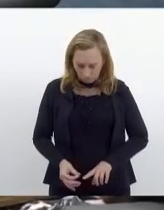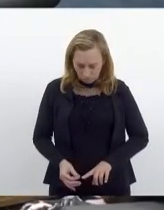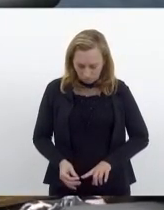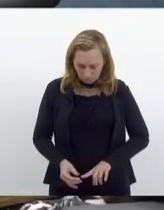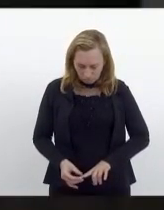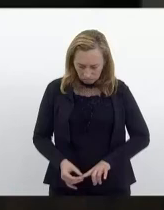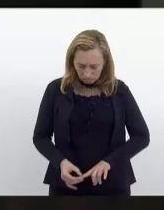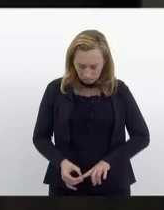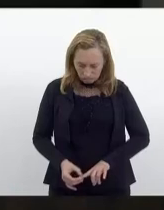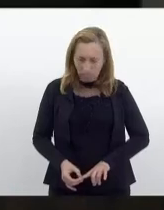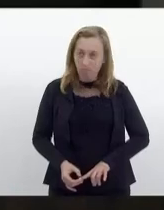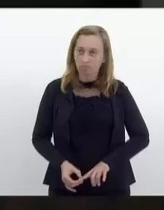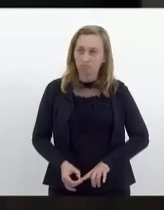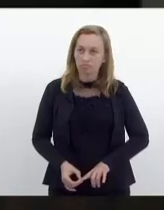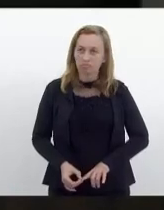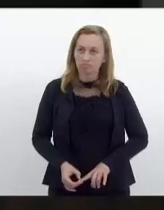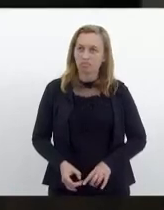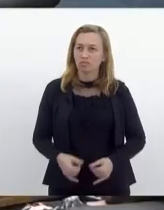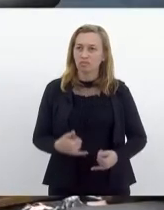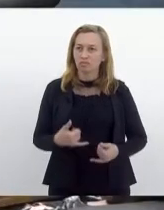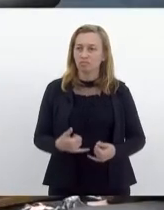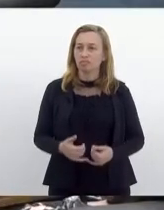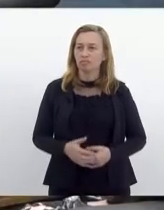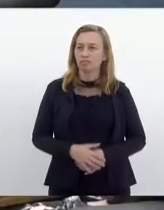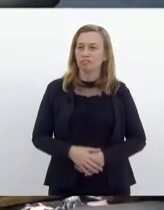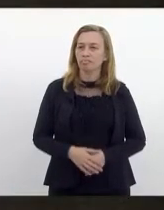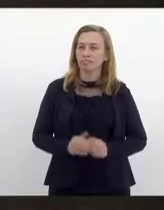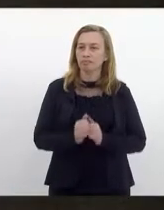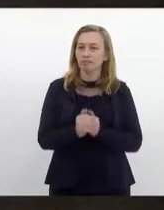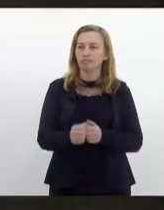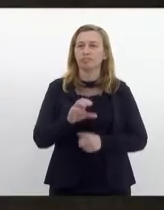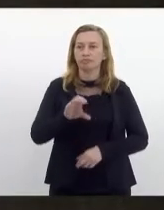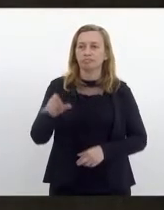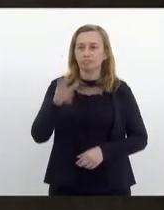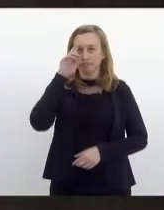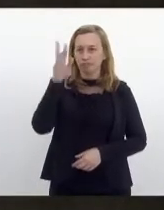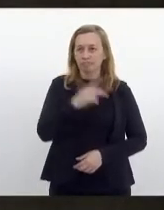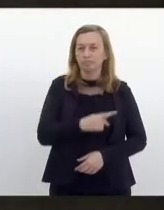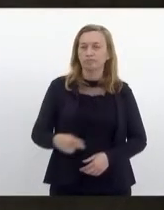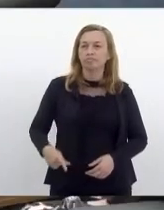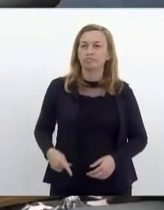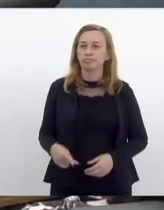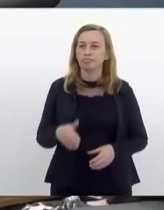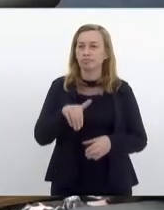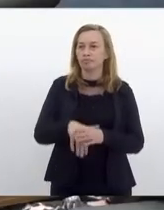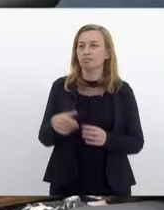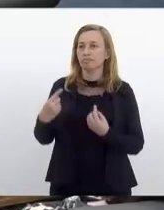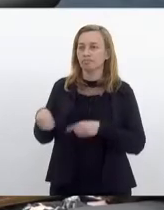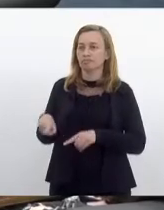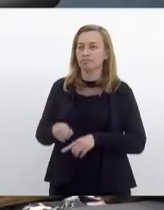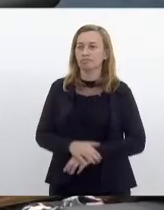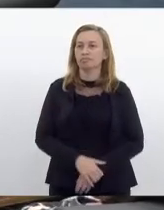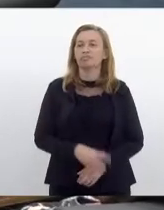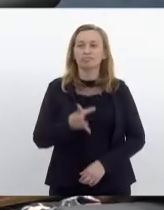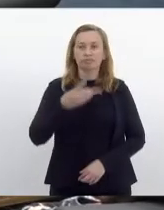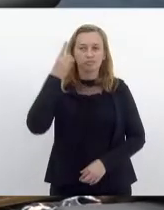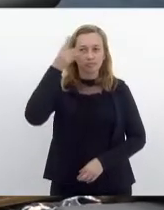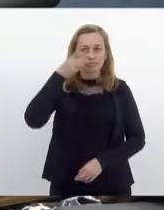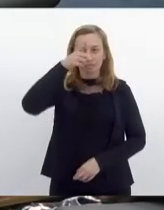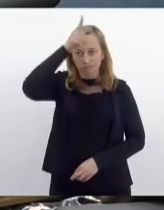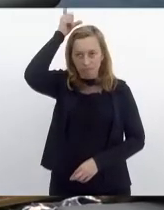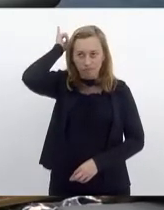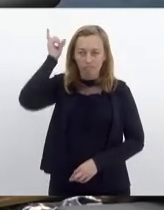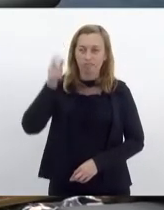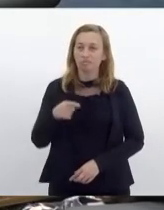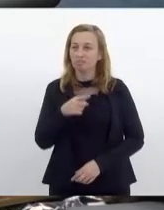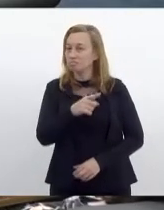Isso é o jogo do sério. Acompanha a CCJ, presidente. Voto divergente, senhor presidente. Deputado Luiz Paulo.